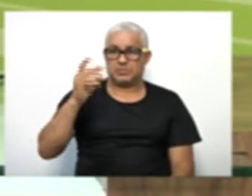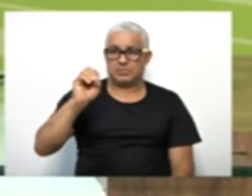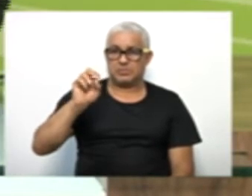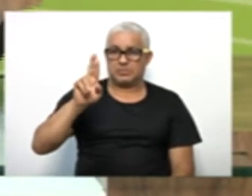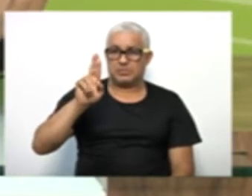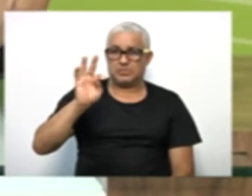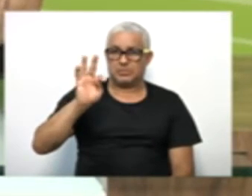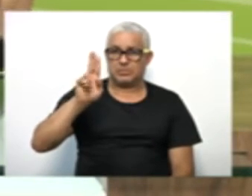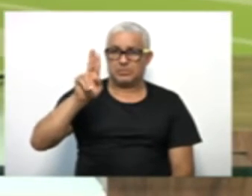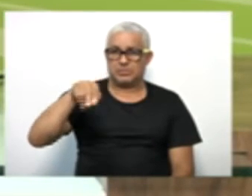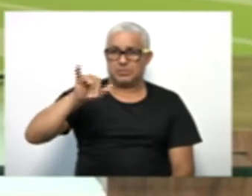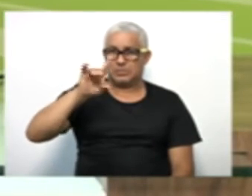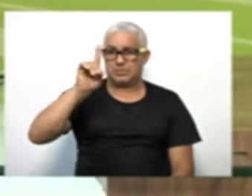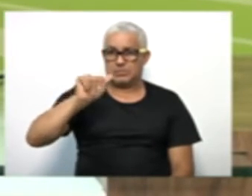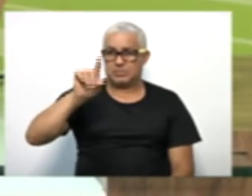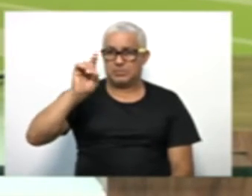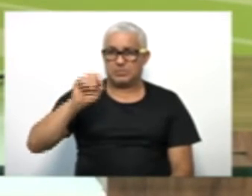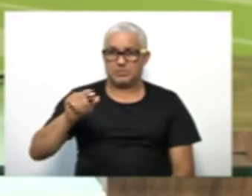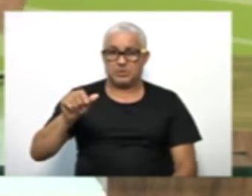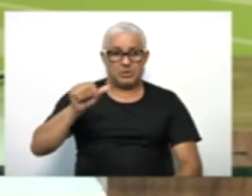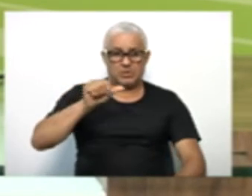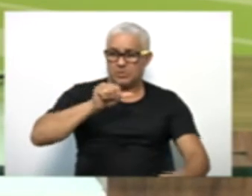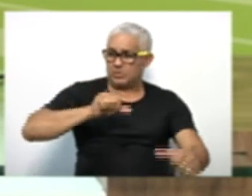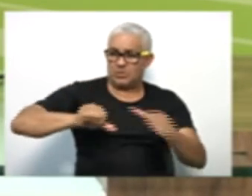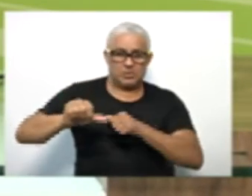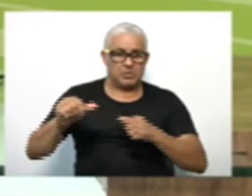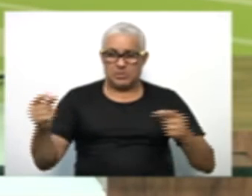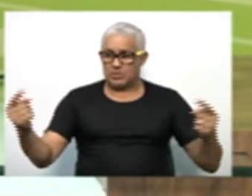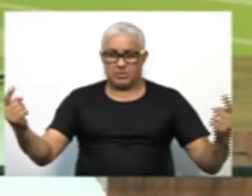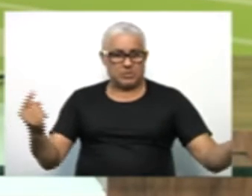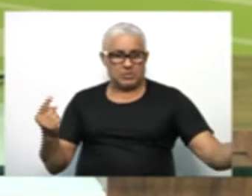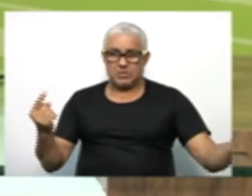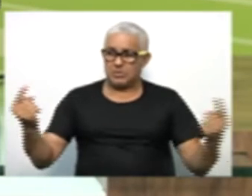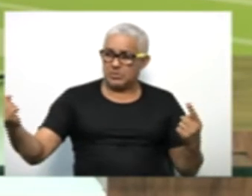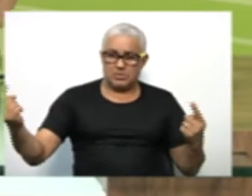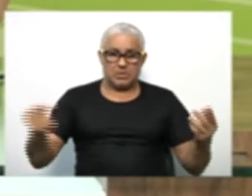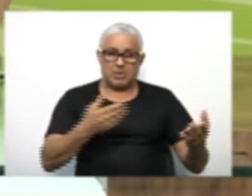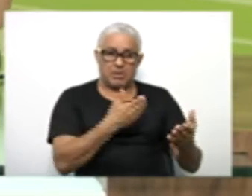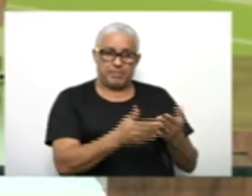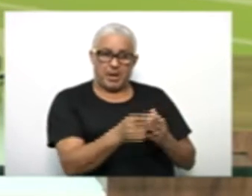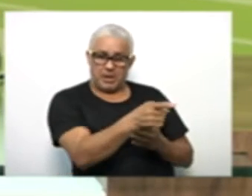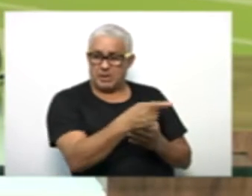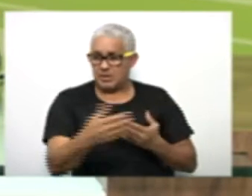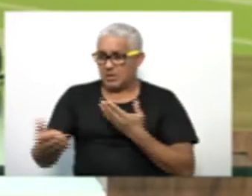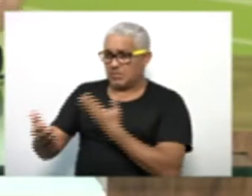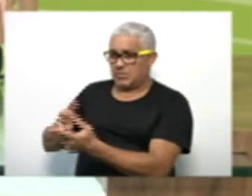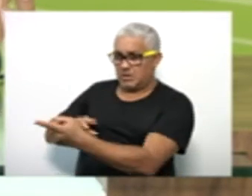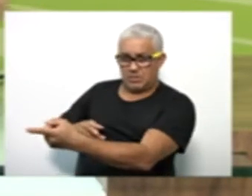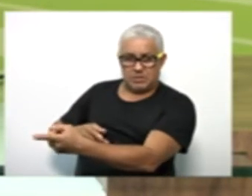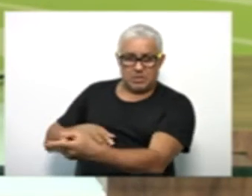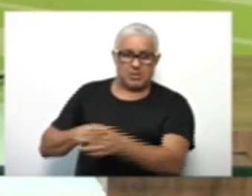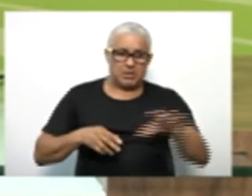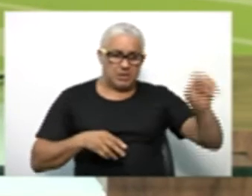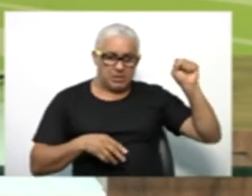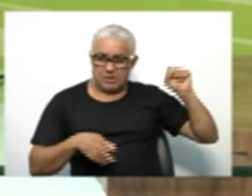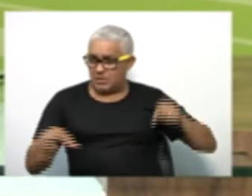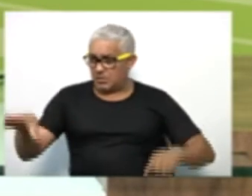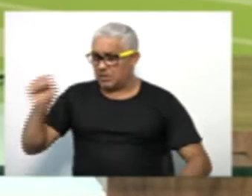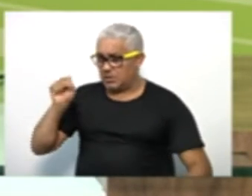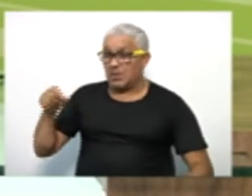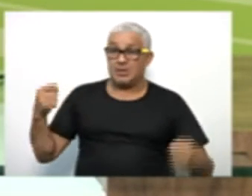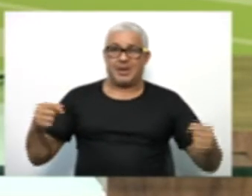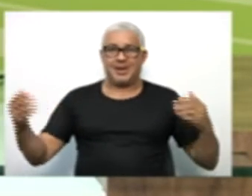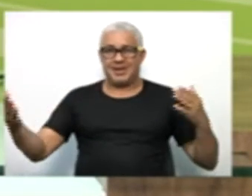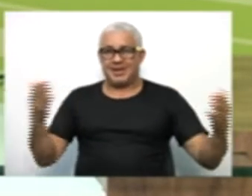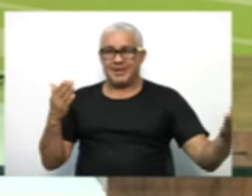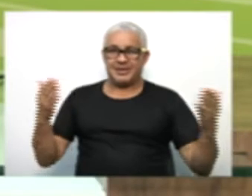de um em relação ao outro. Qual é a relação de custo-benefício? Ou a perda de um ou ao ganho. Então eu tenho que analisar